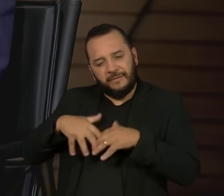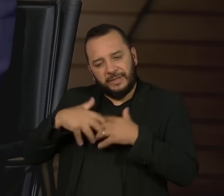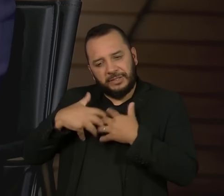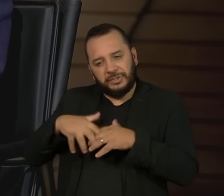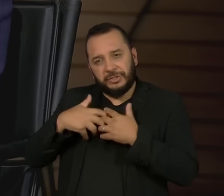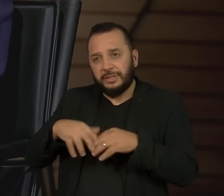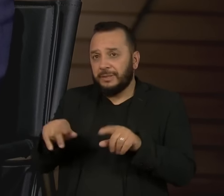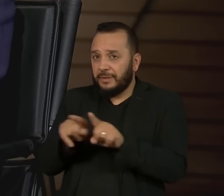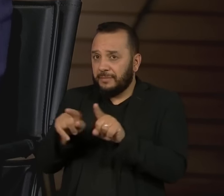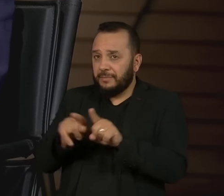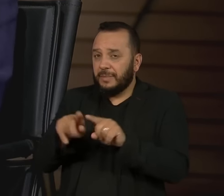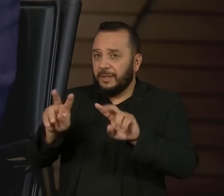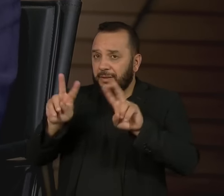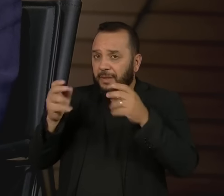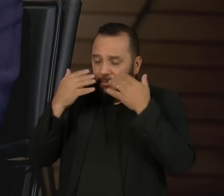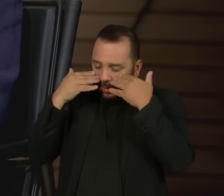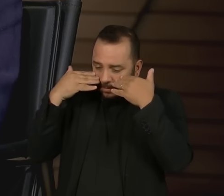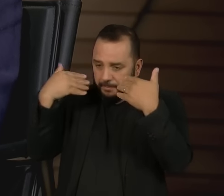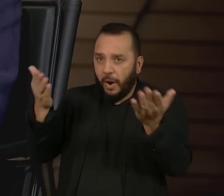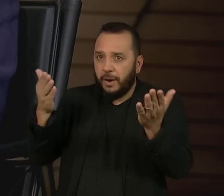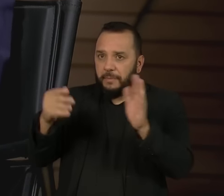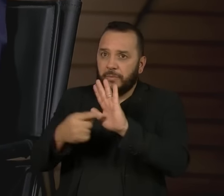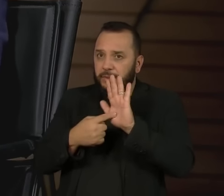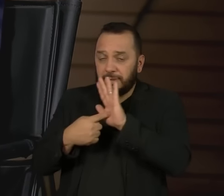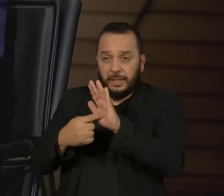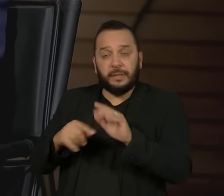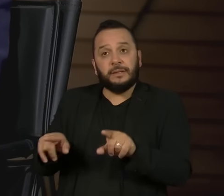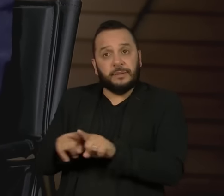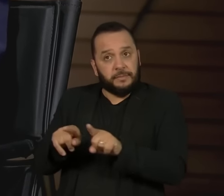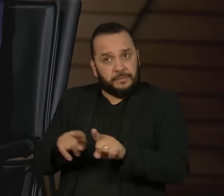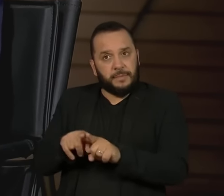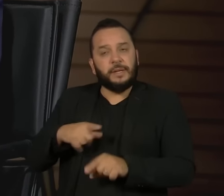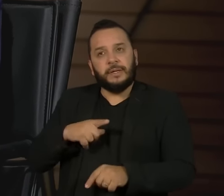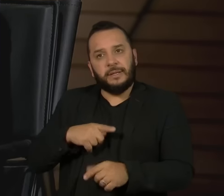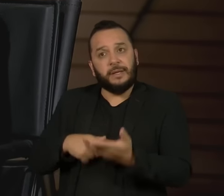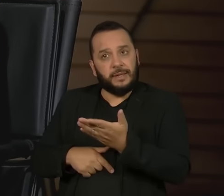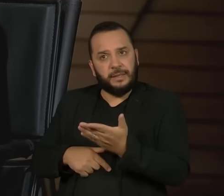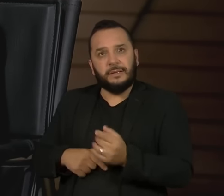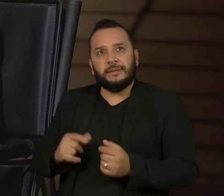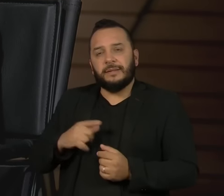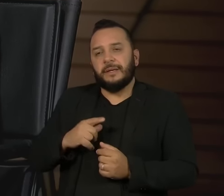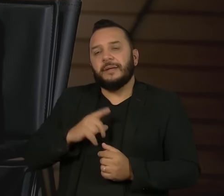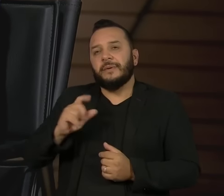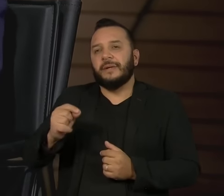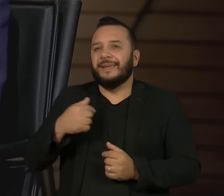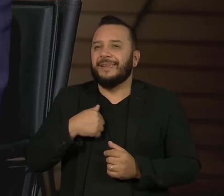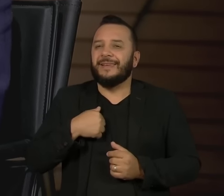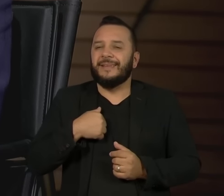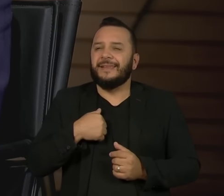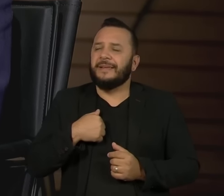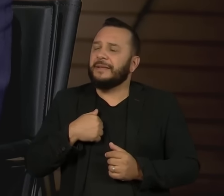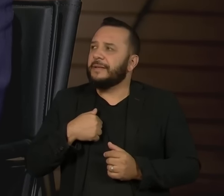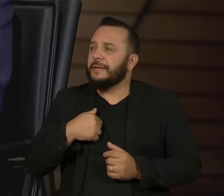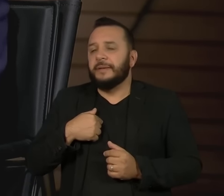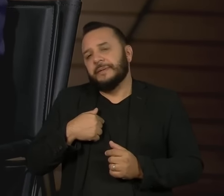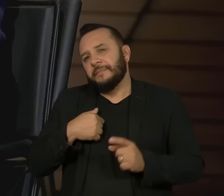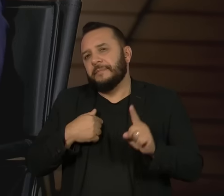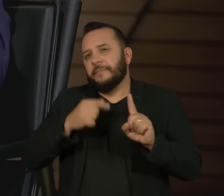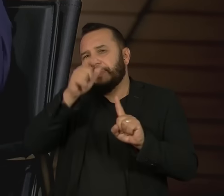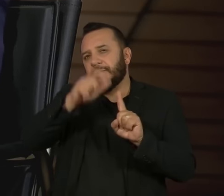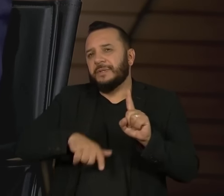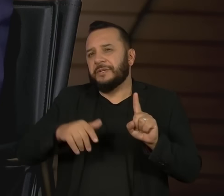isso. E mais uma coisa, para finalizar sobre o Lobato. Tem que ver os dois lados. Ele tem uma das personagens mais feministas,